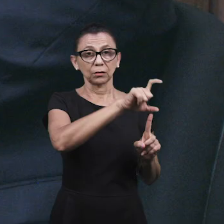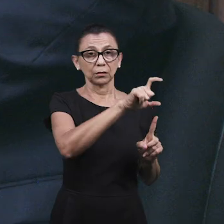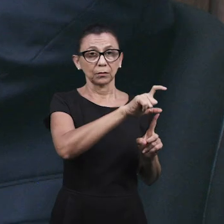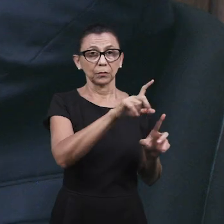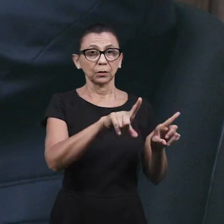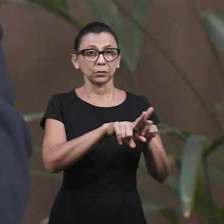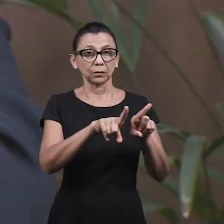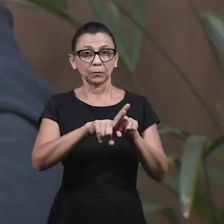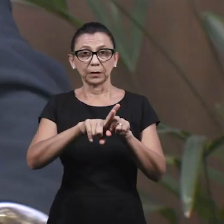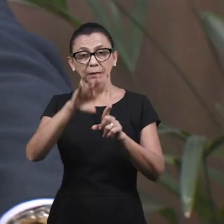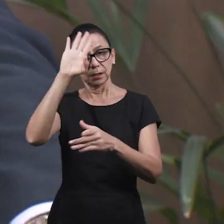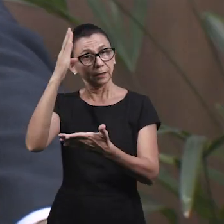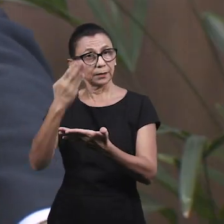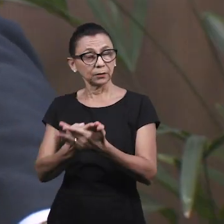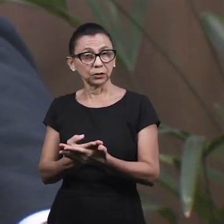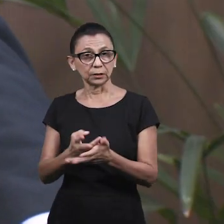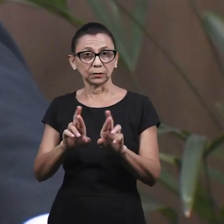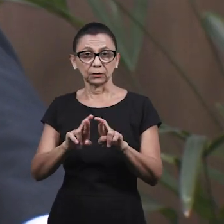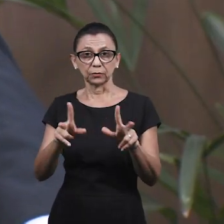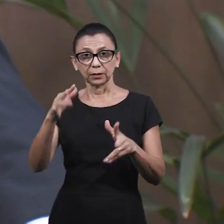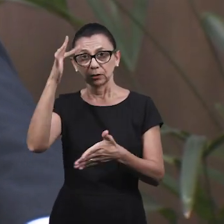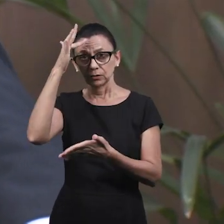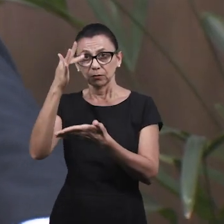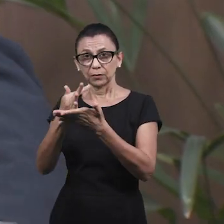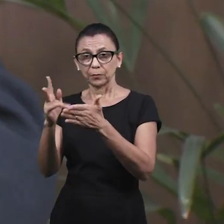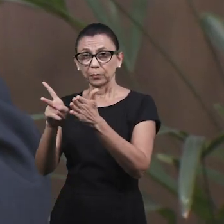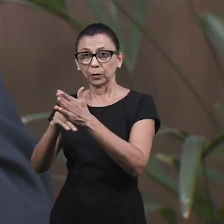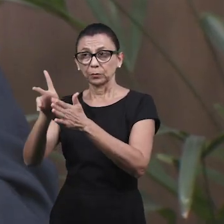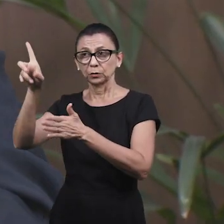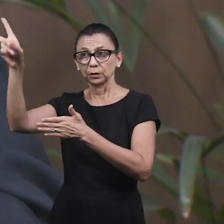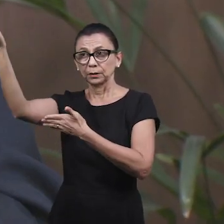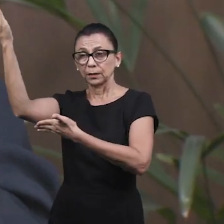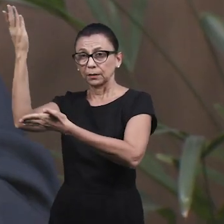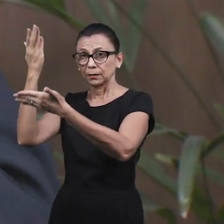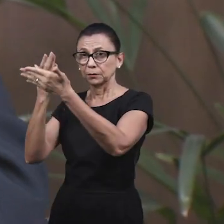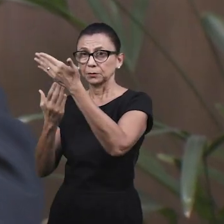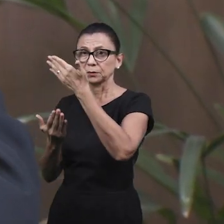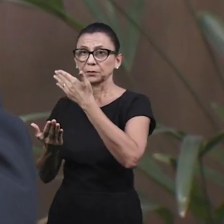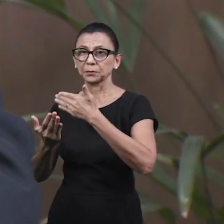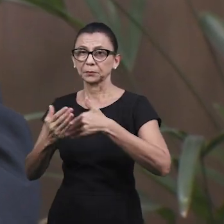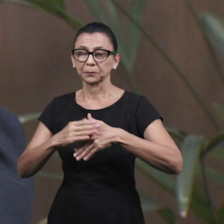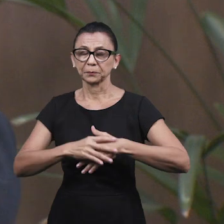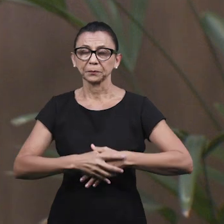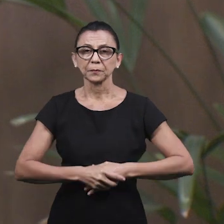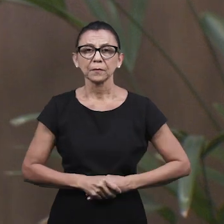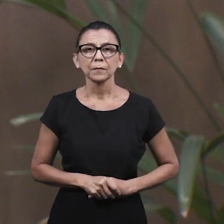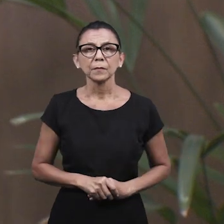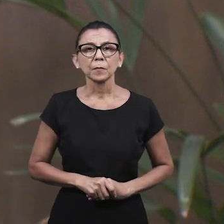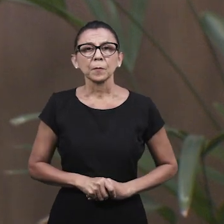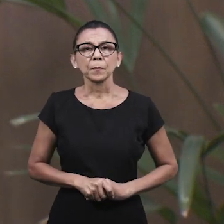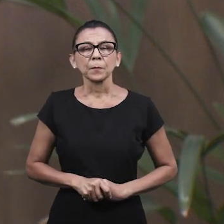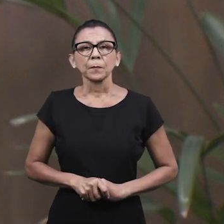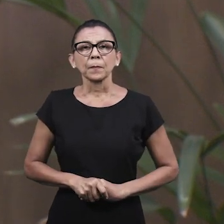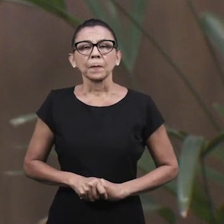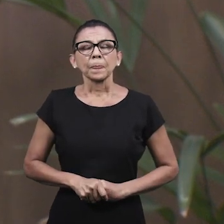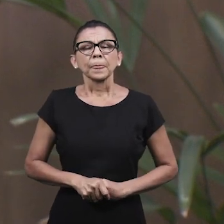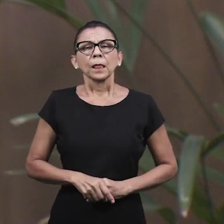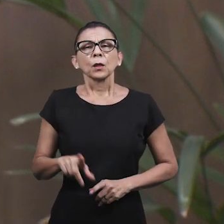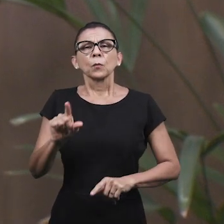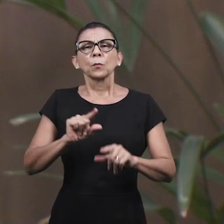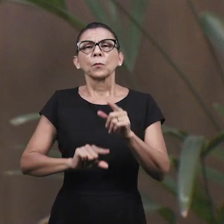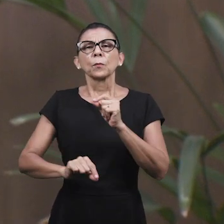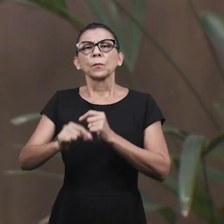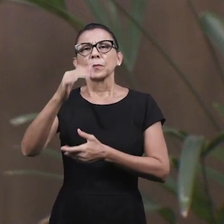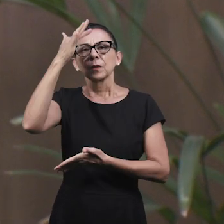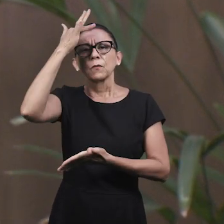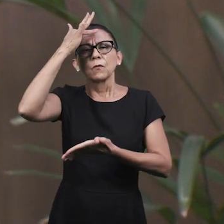ídolo, aí a Bíblia responde o quê? A fé é o firme fundamento daquilo que você não vê.